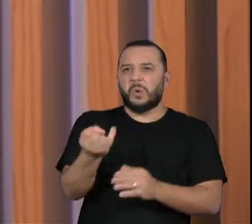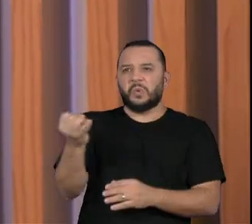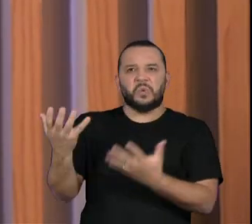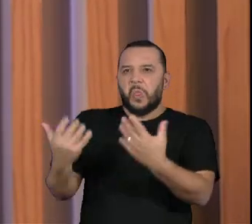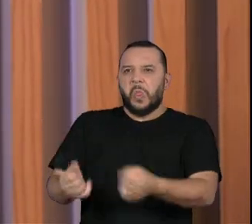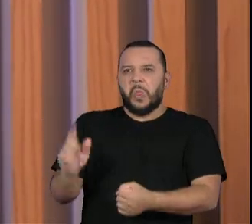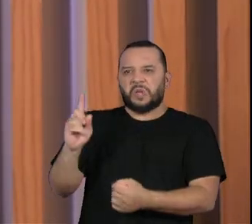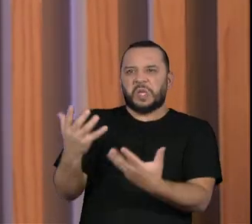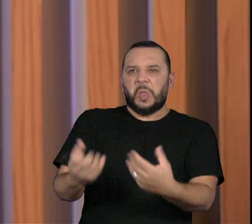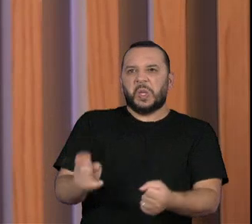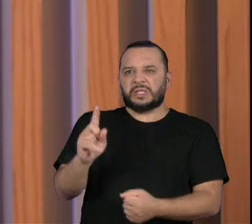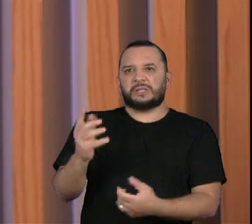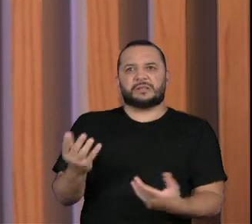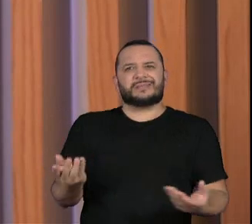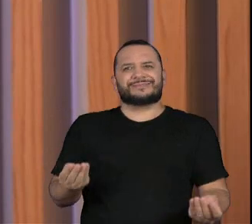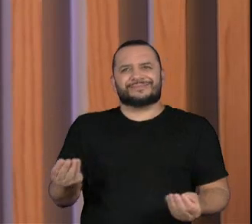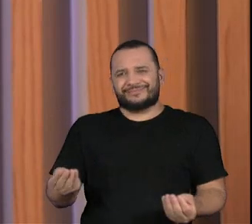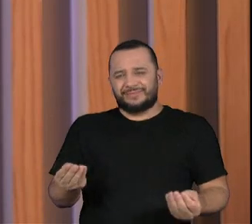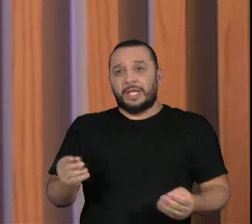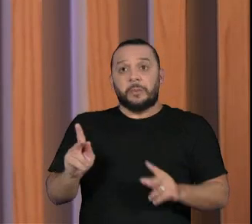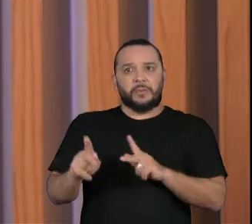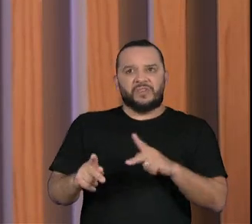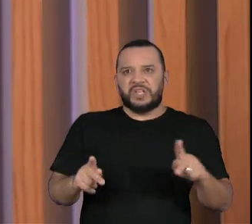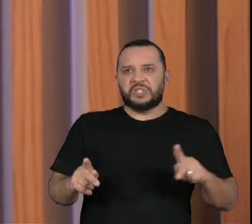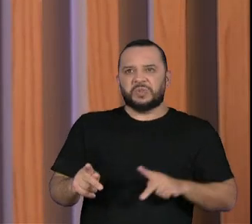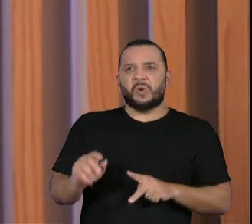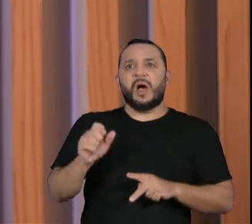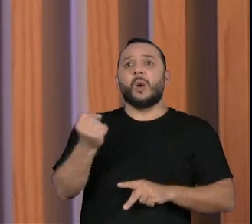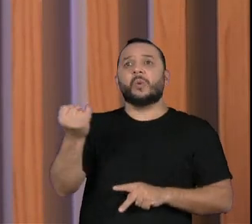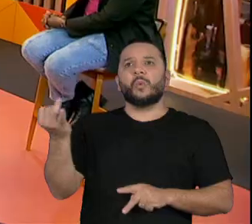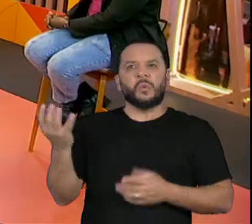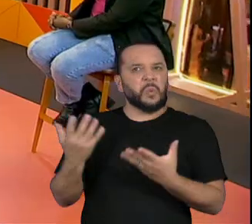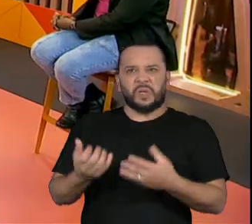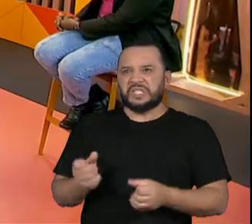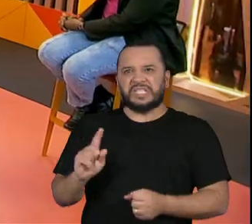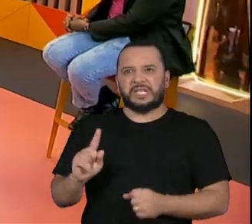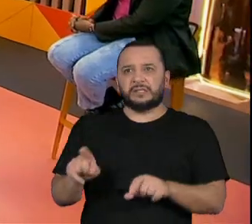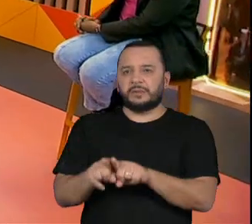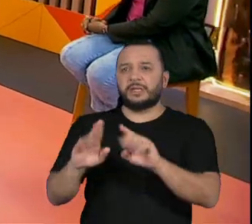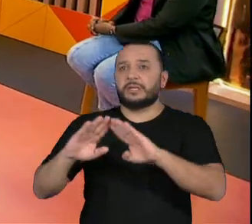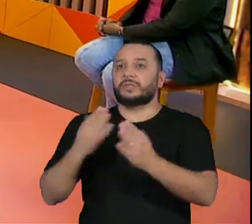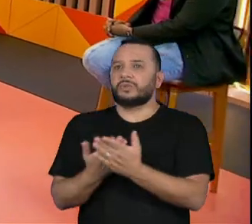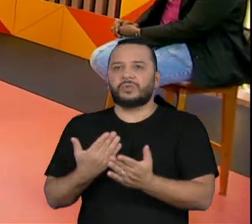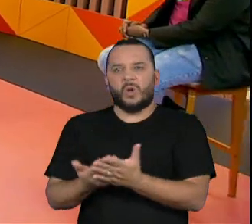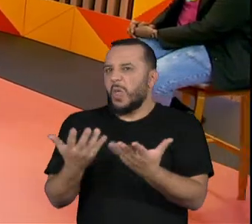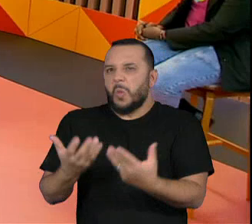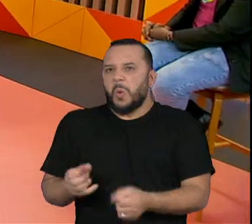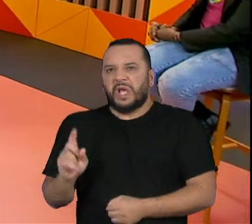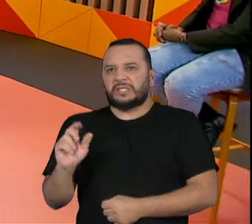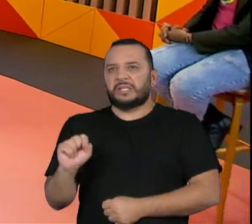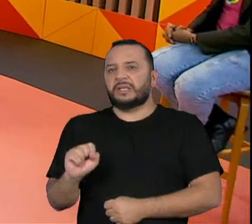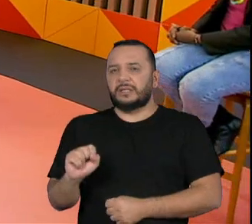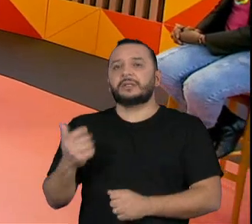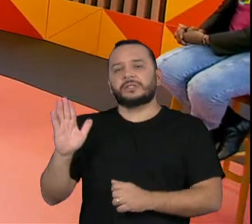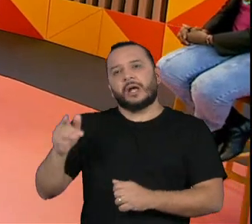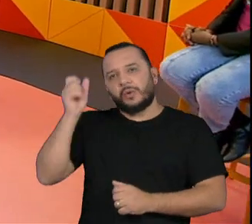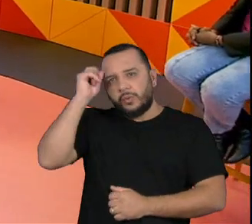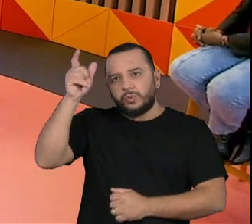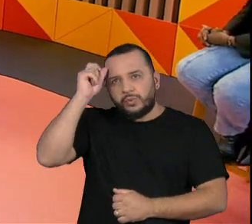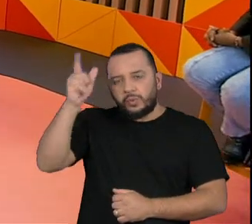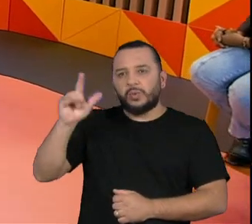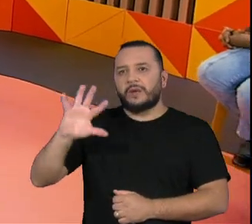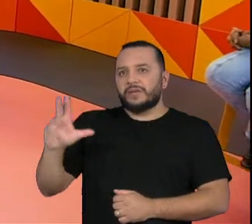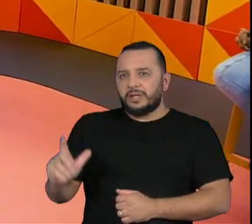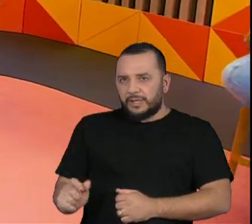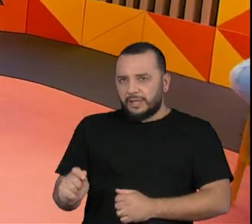resistência, sobretudo de educadores e, sobretudo, de algumas escolas que ainda resistem em trazer a cultura africana e afro-brasileira como